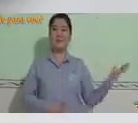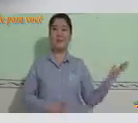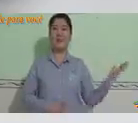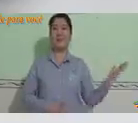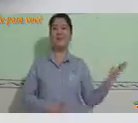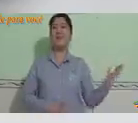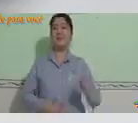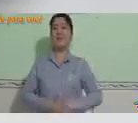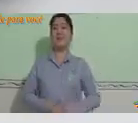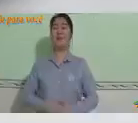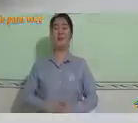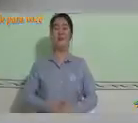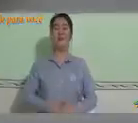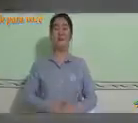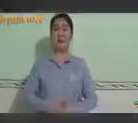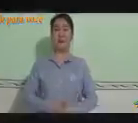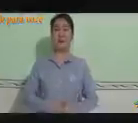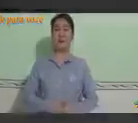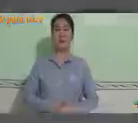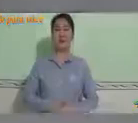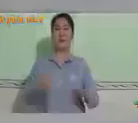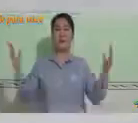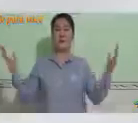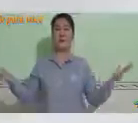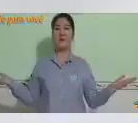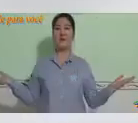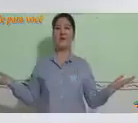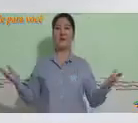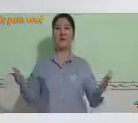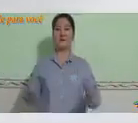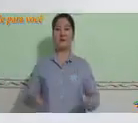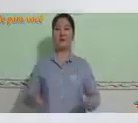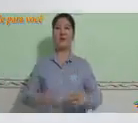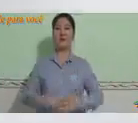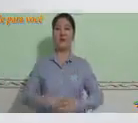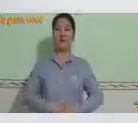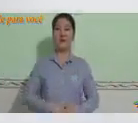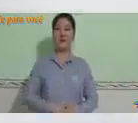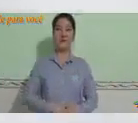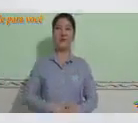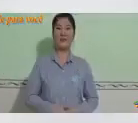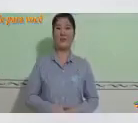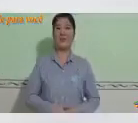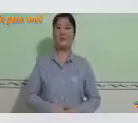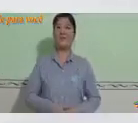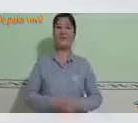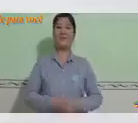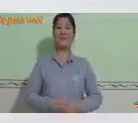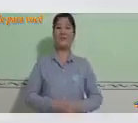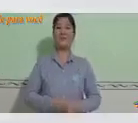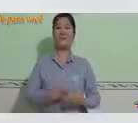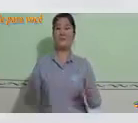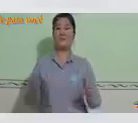e após a prática de atividade física, podendo exercer a proteína responsável pelos benefícios do exercício,